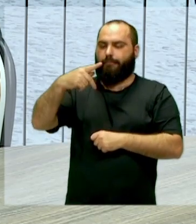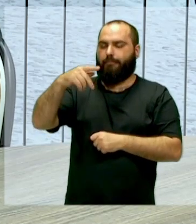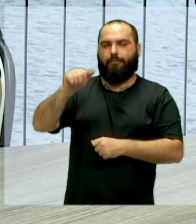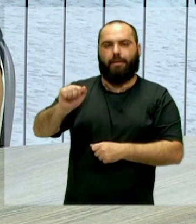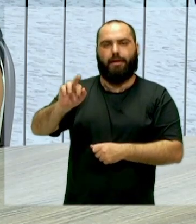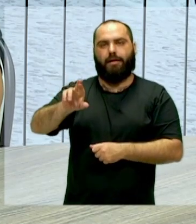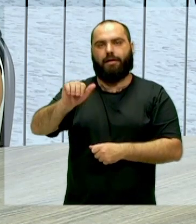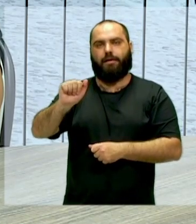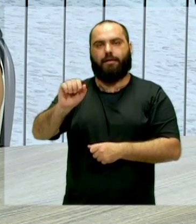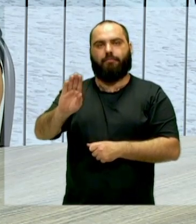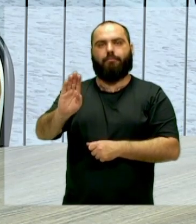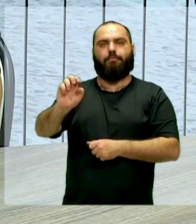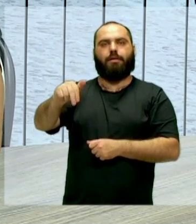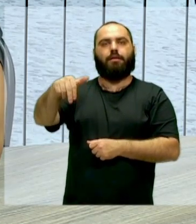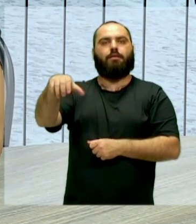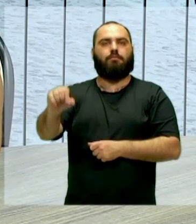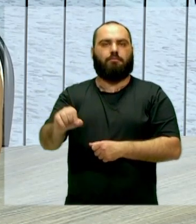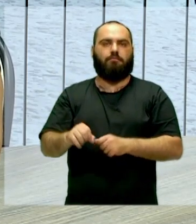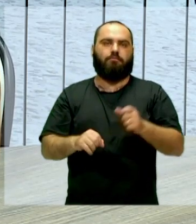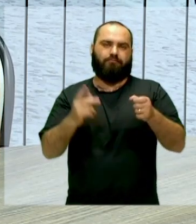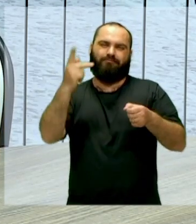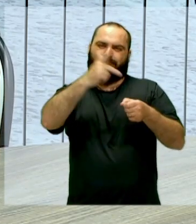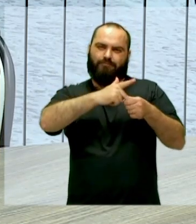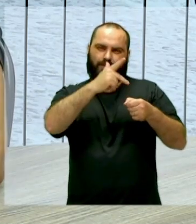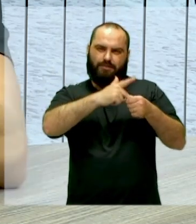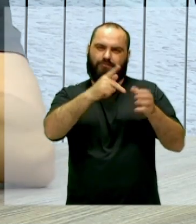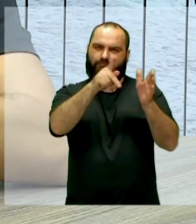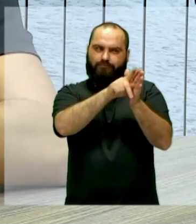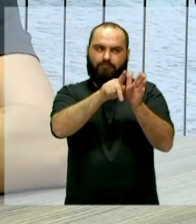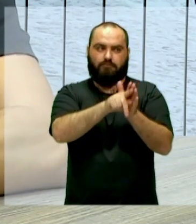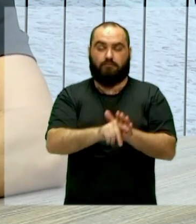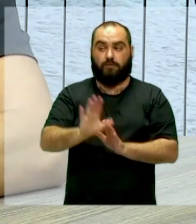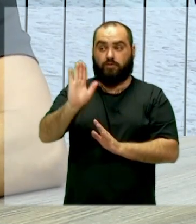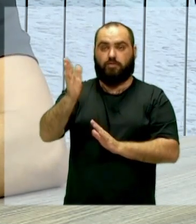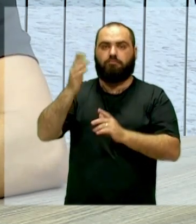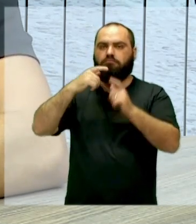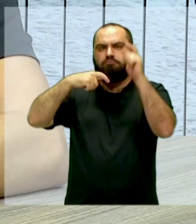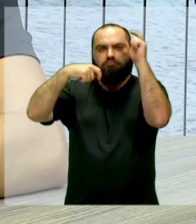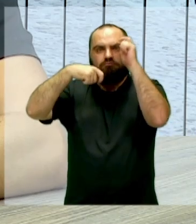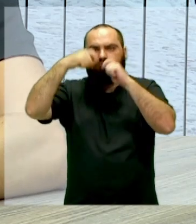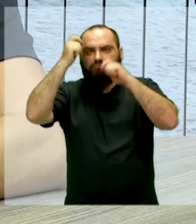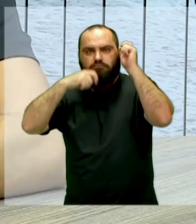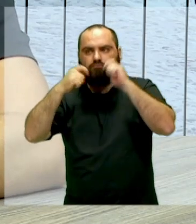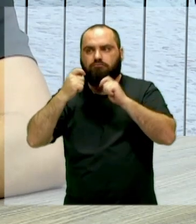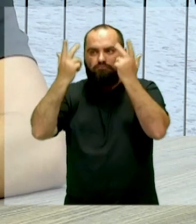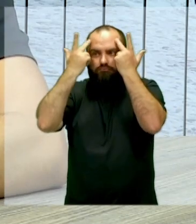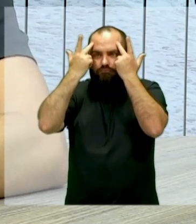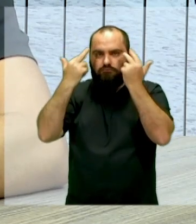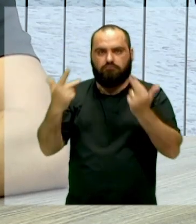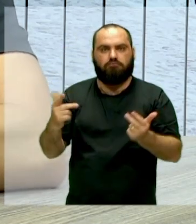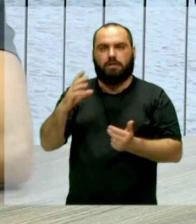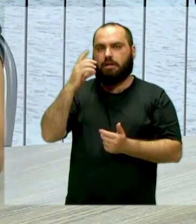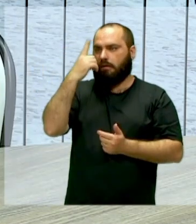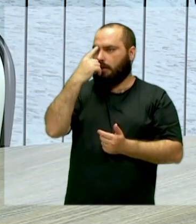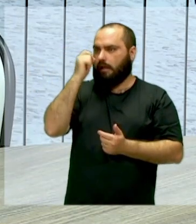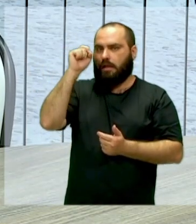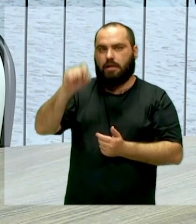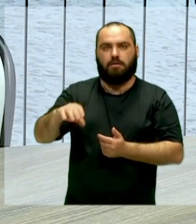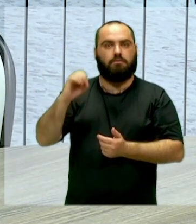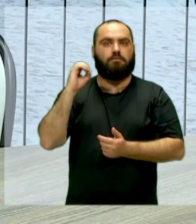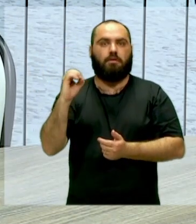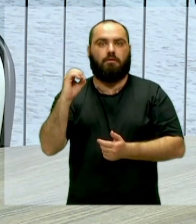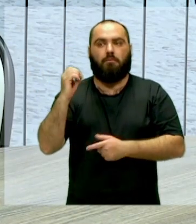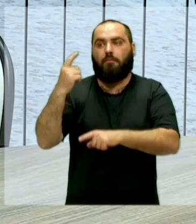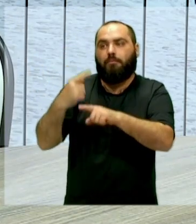tem resíduos né vindos do petróleo Então os cosméticos naturais também são produtos Lixo Zero porque eles são feitos de